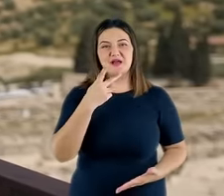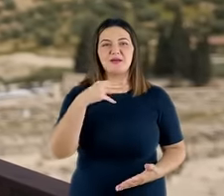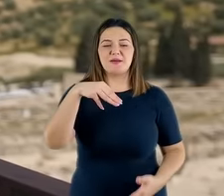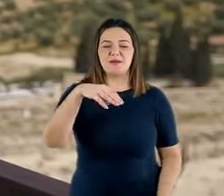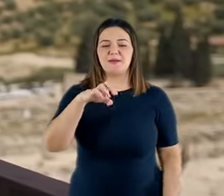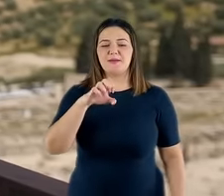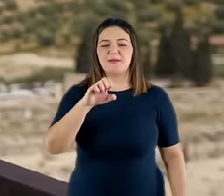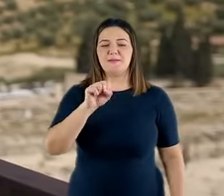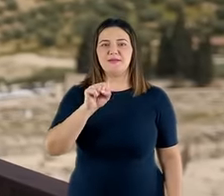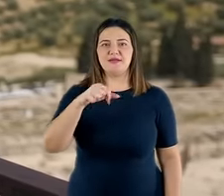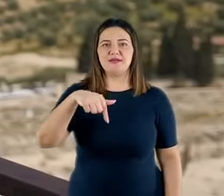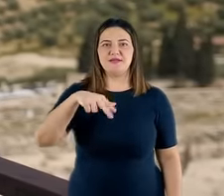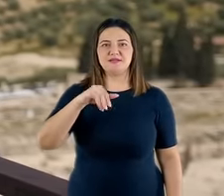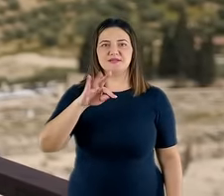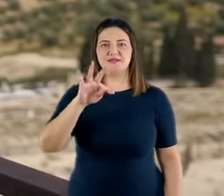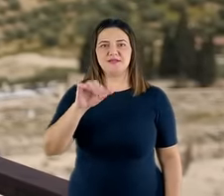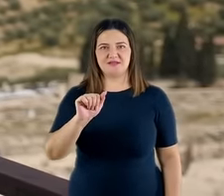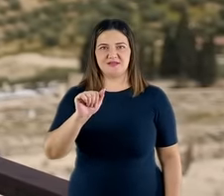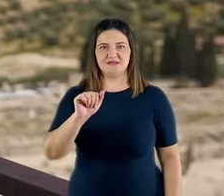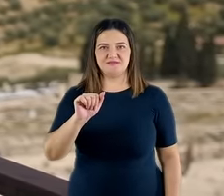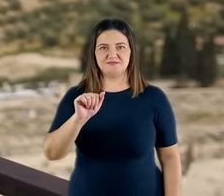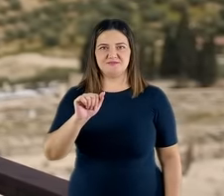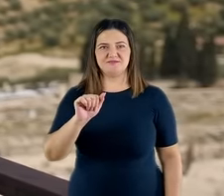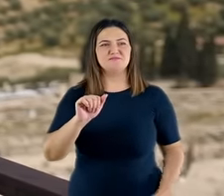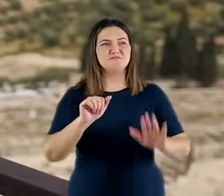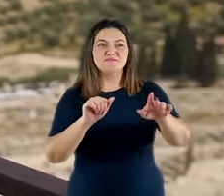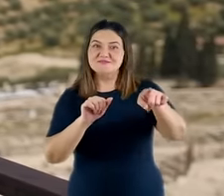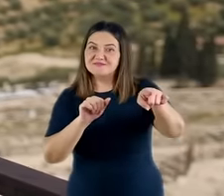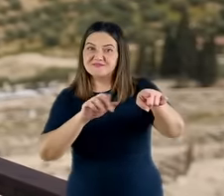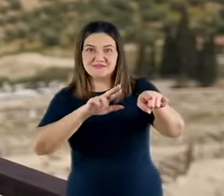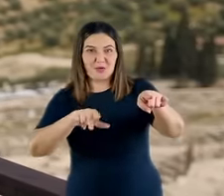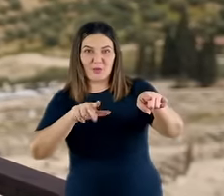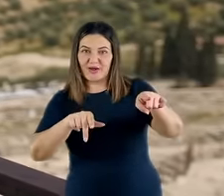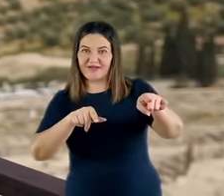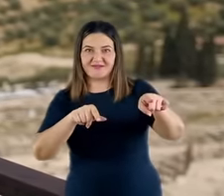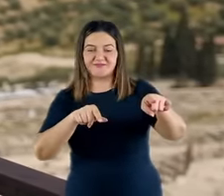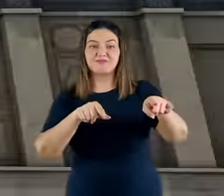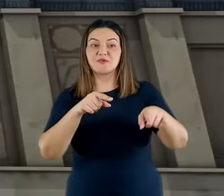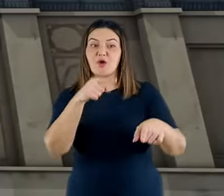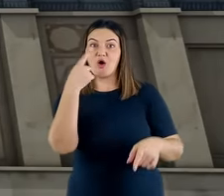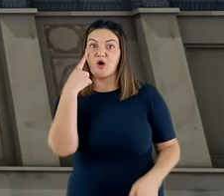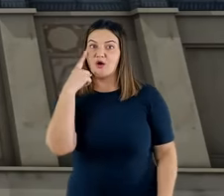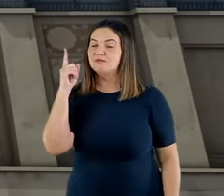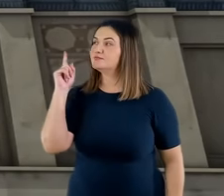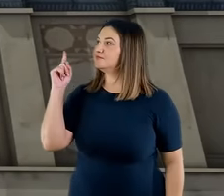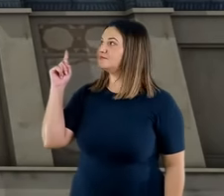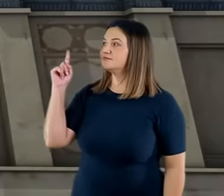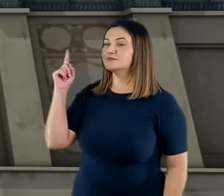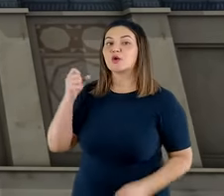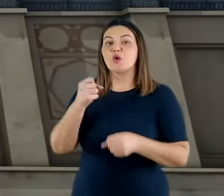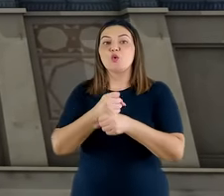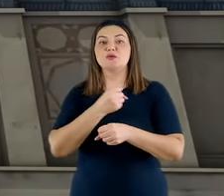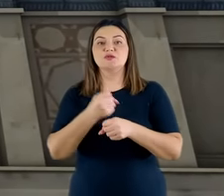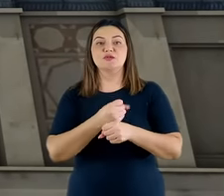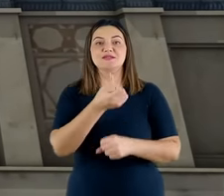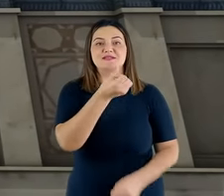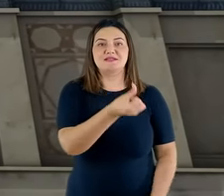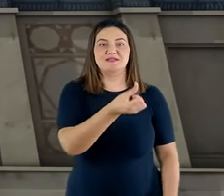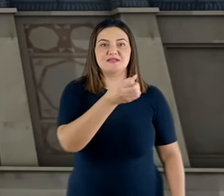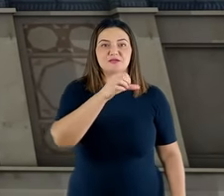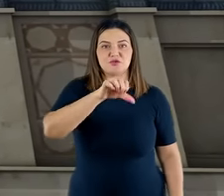de Omar. Só que ali não se trata de uma mesquita, muito menos de Omar. Esse Domo da Rocha foi construído